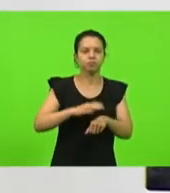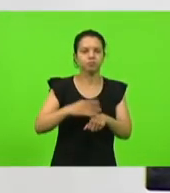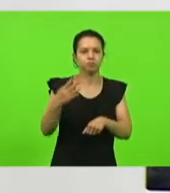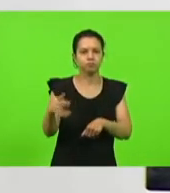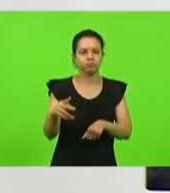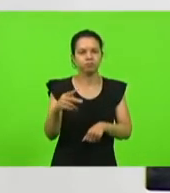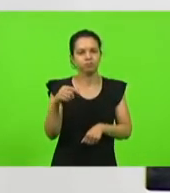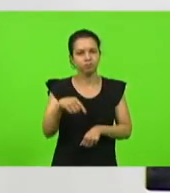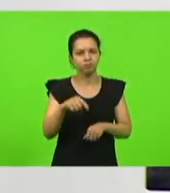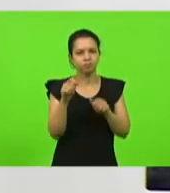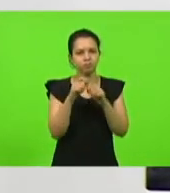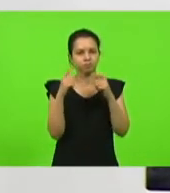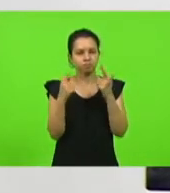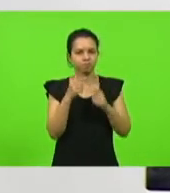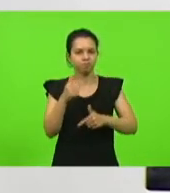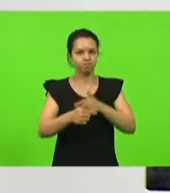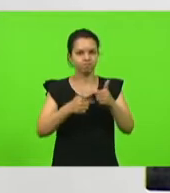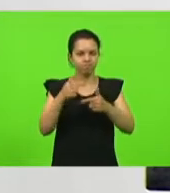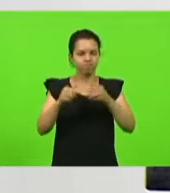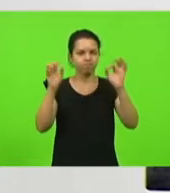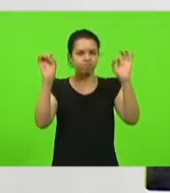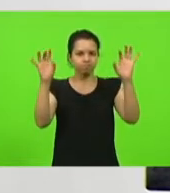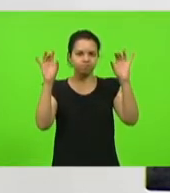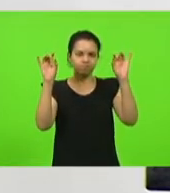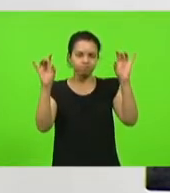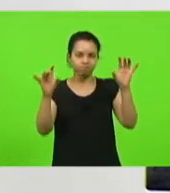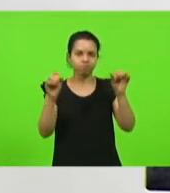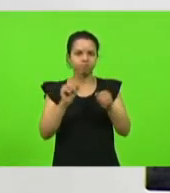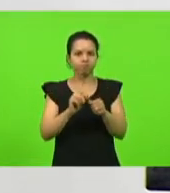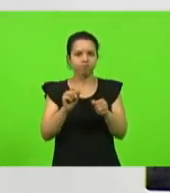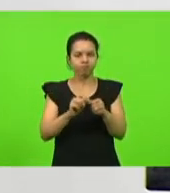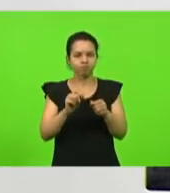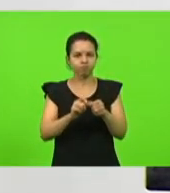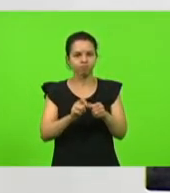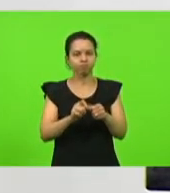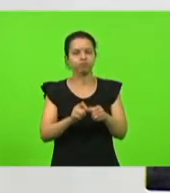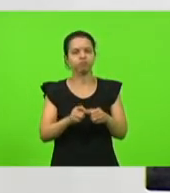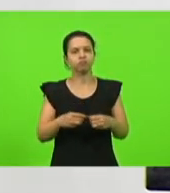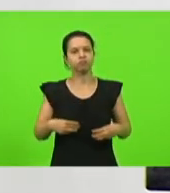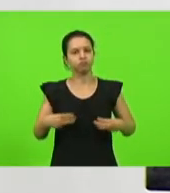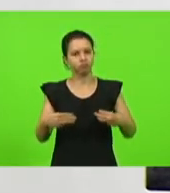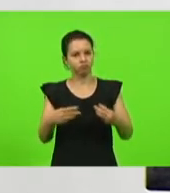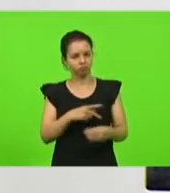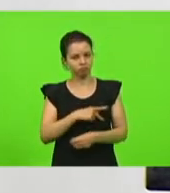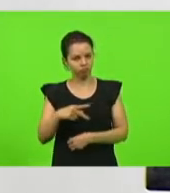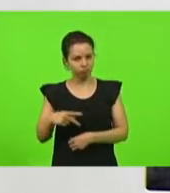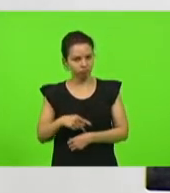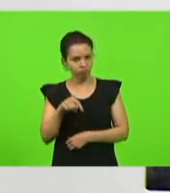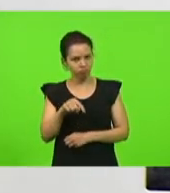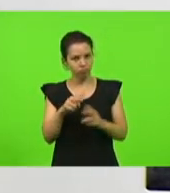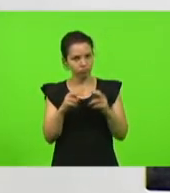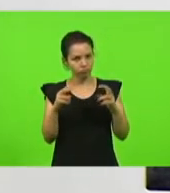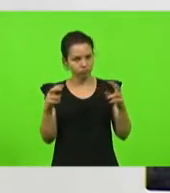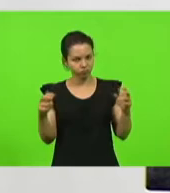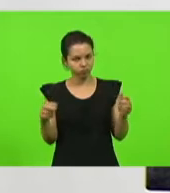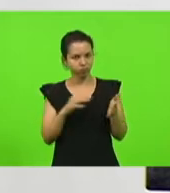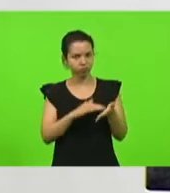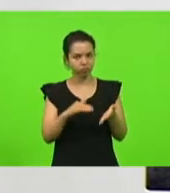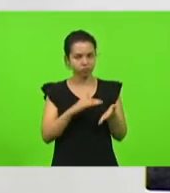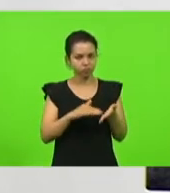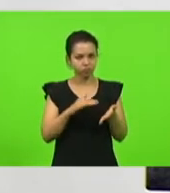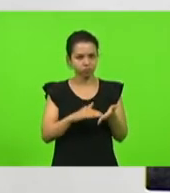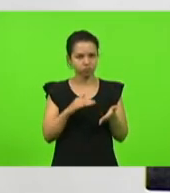Mas um trabalho excepcional que é feito pelo Ministério Público aqui de Florianópolis, Secretaria de